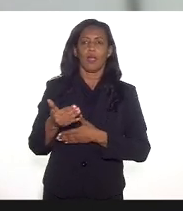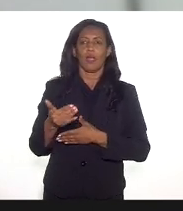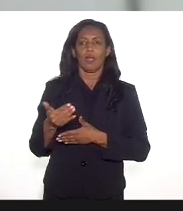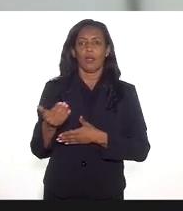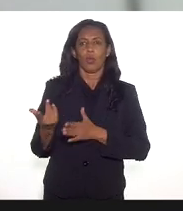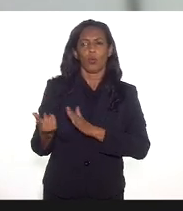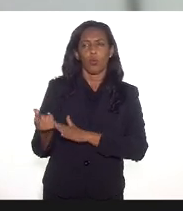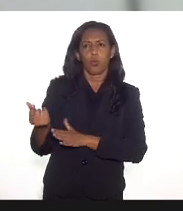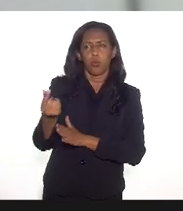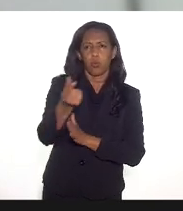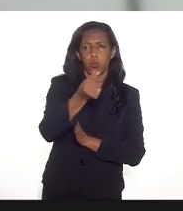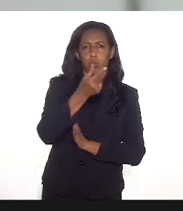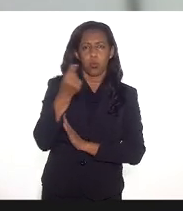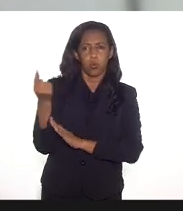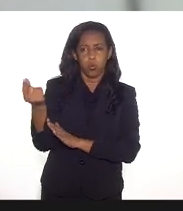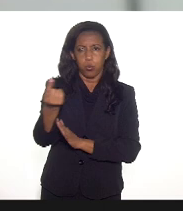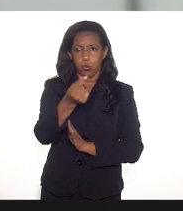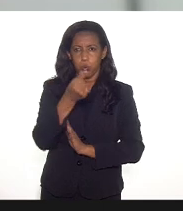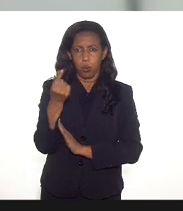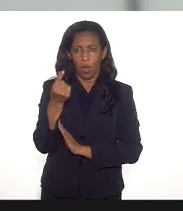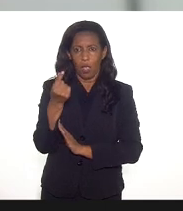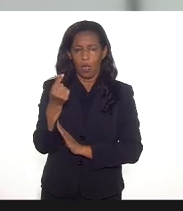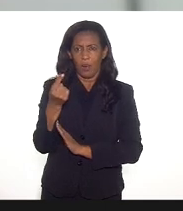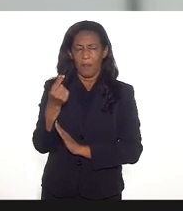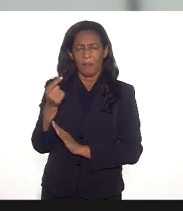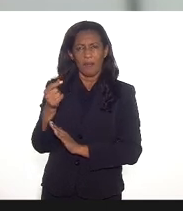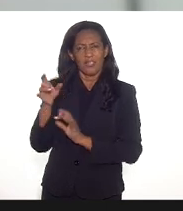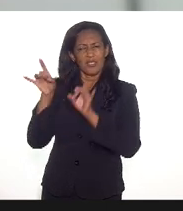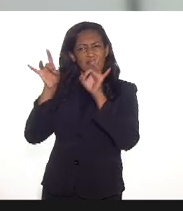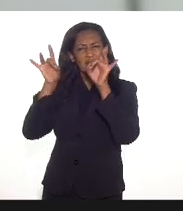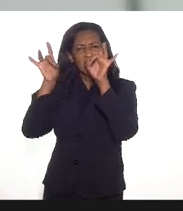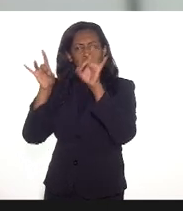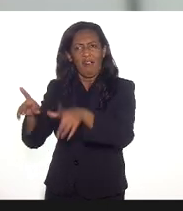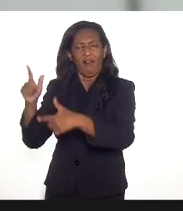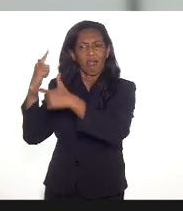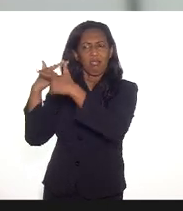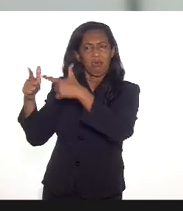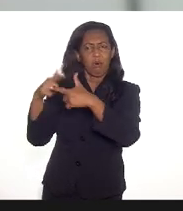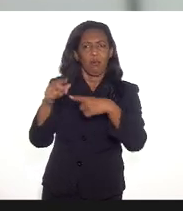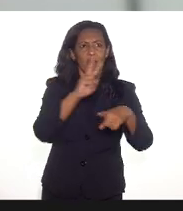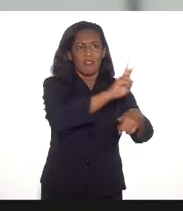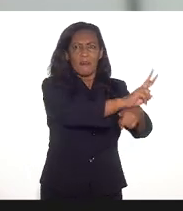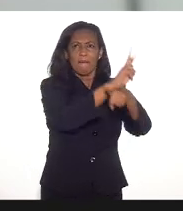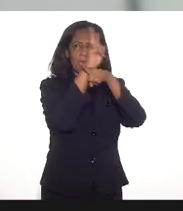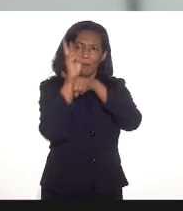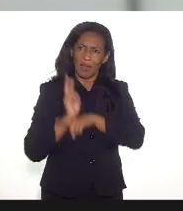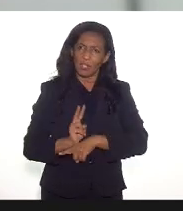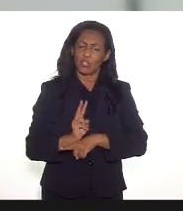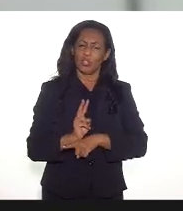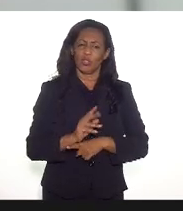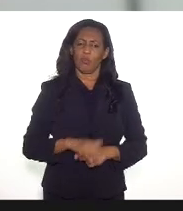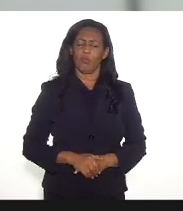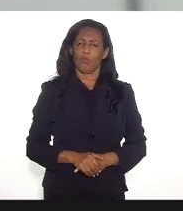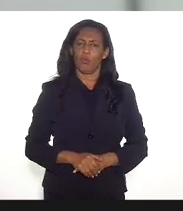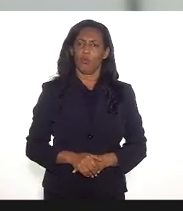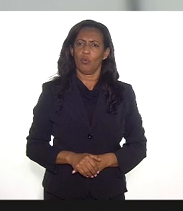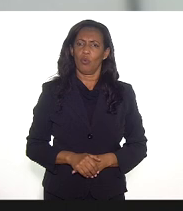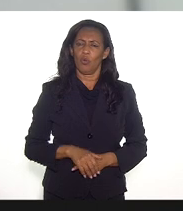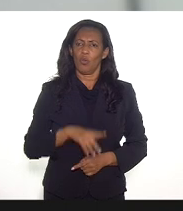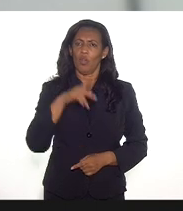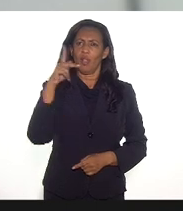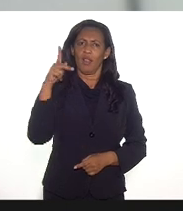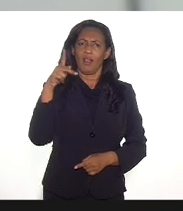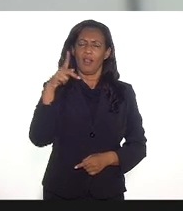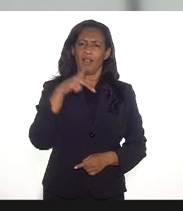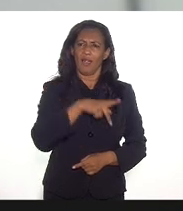para a gente livrar dessa sarna maldita que foi aquele empréstimo tomado no paraíso fiscal